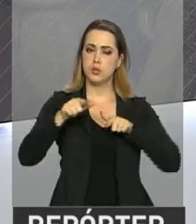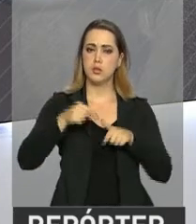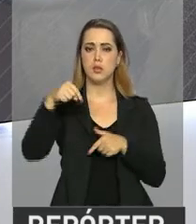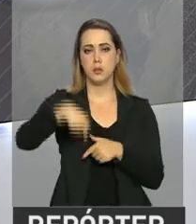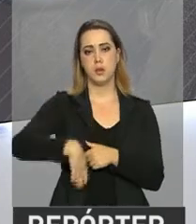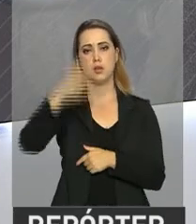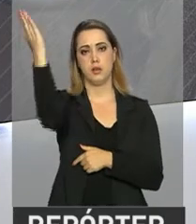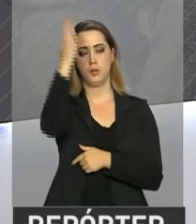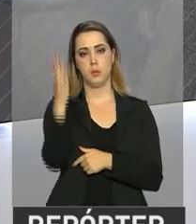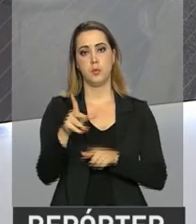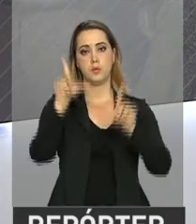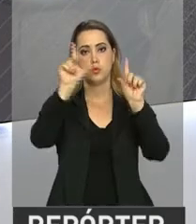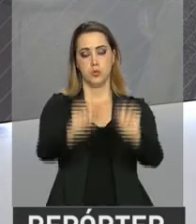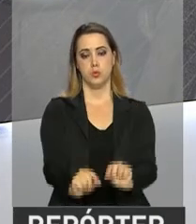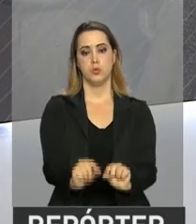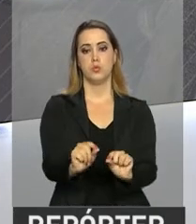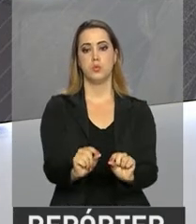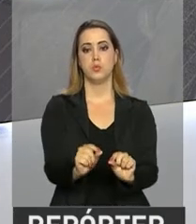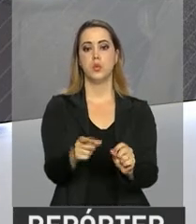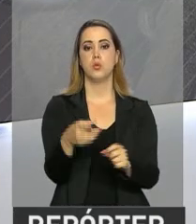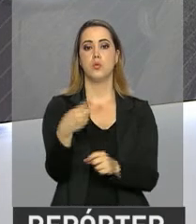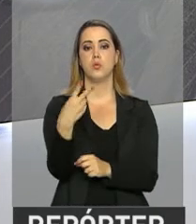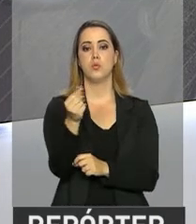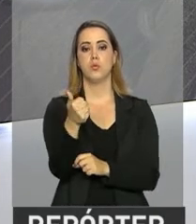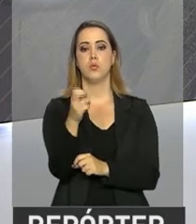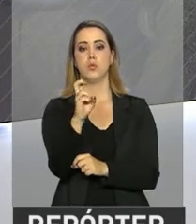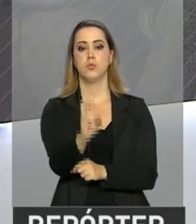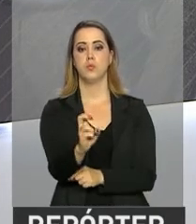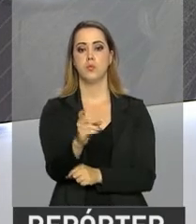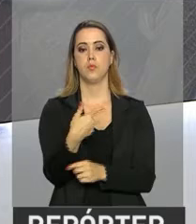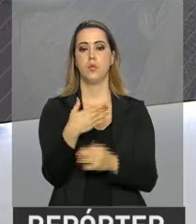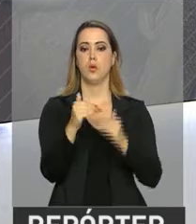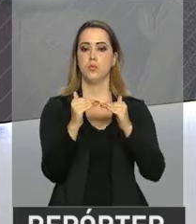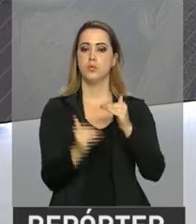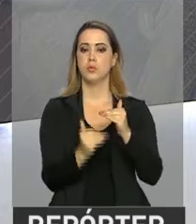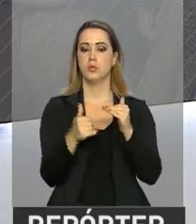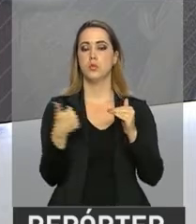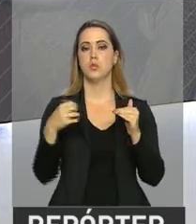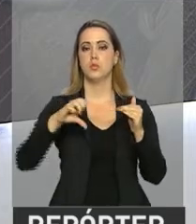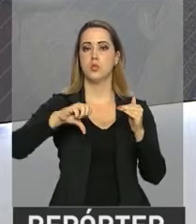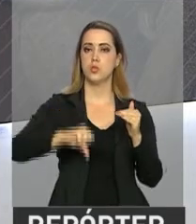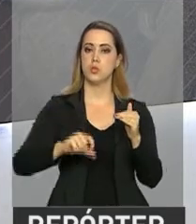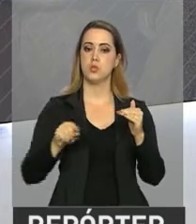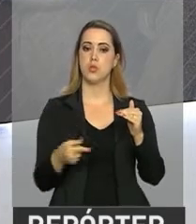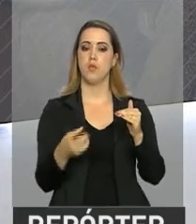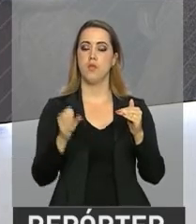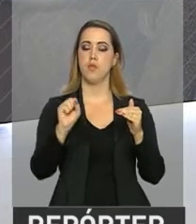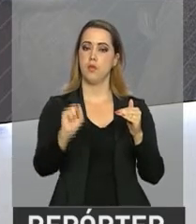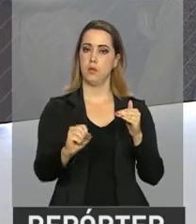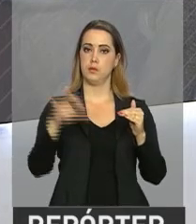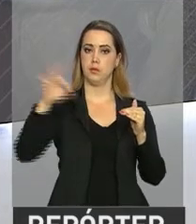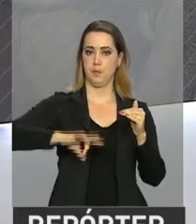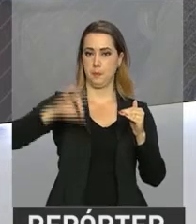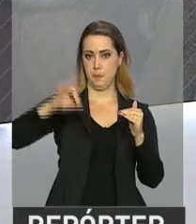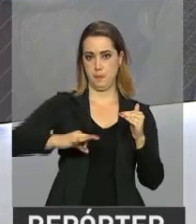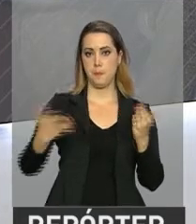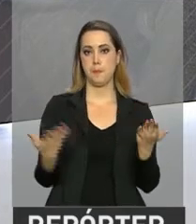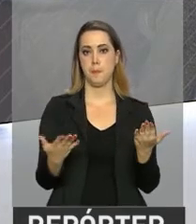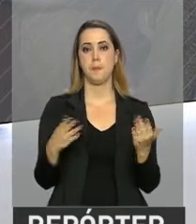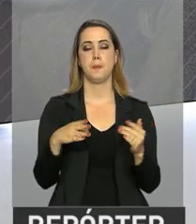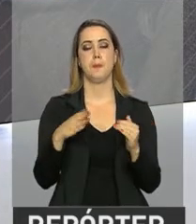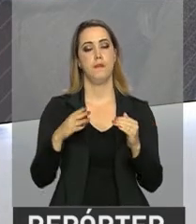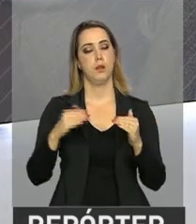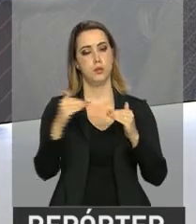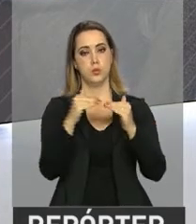2015 a queda em relação ao ano anterior foi de 19,8 por cento ou menos 659 mil